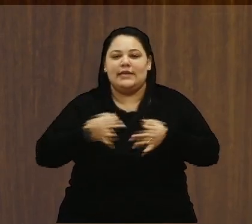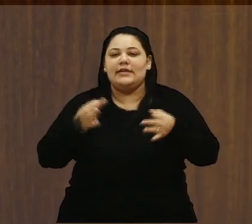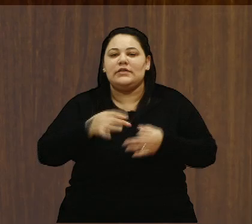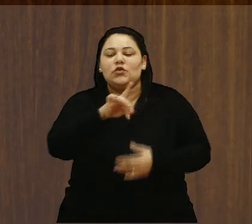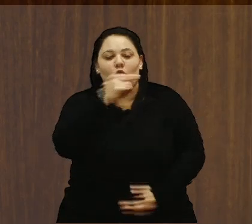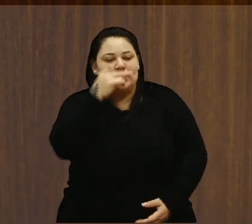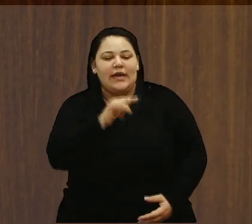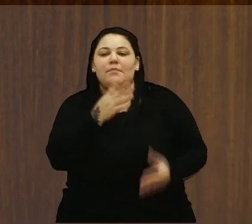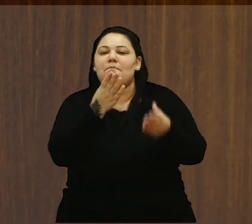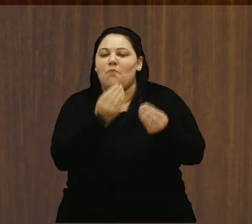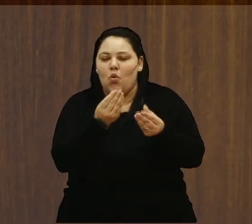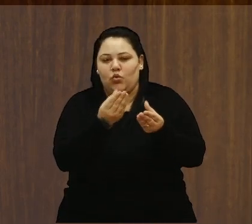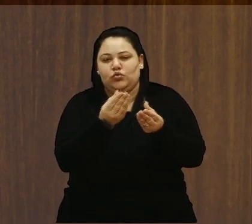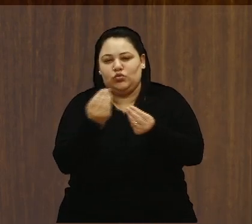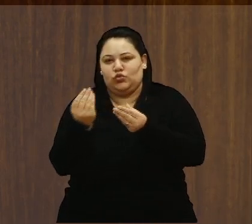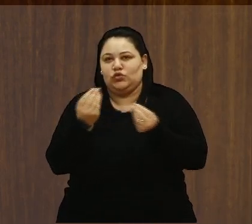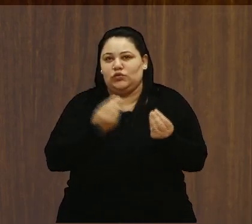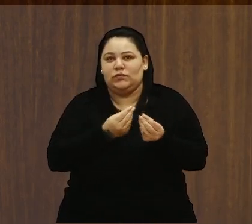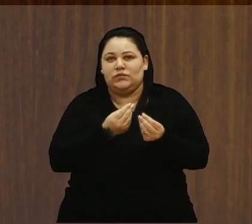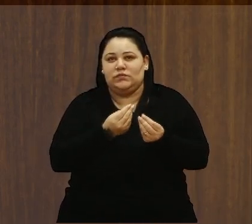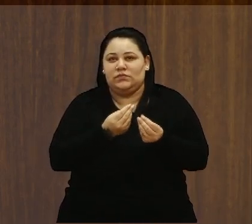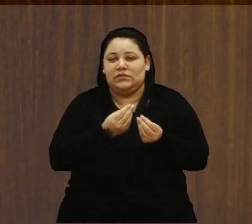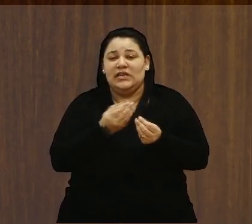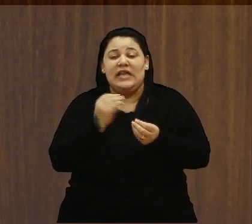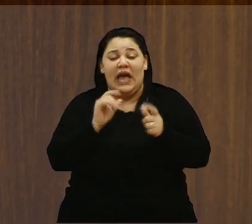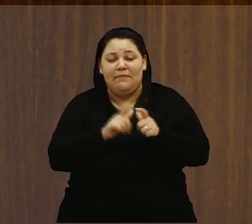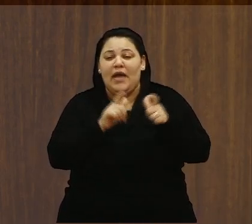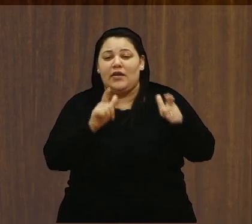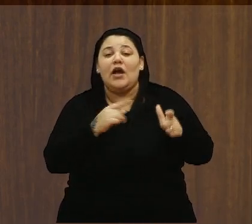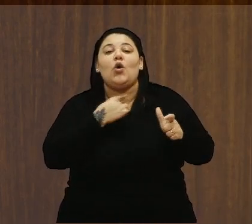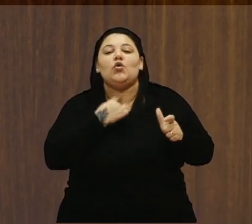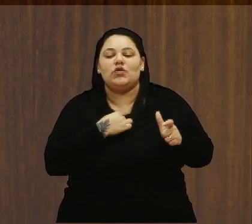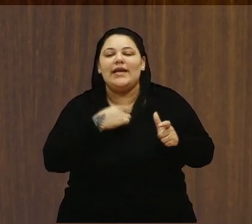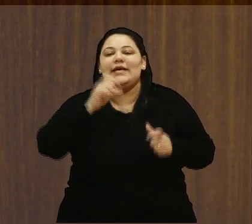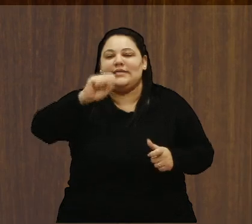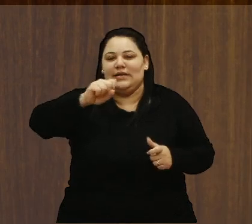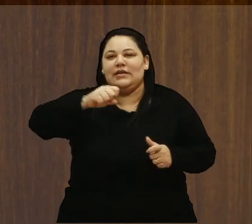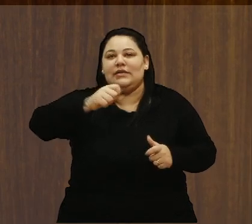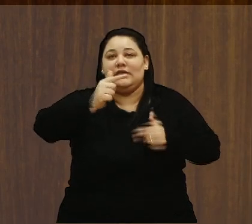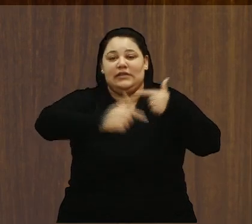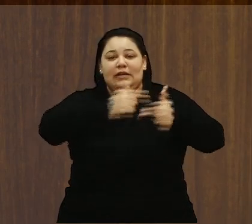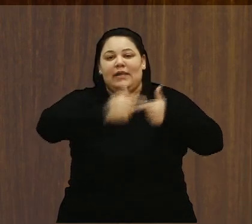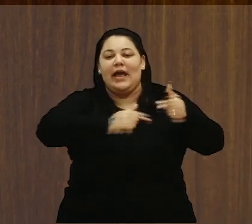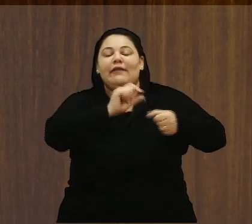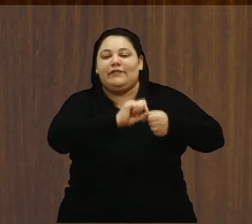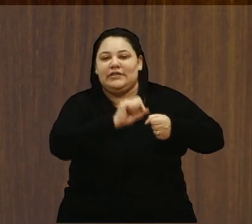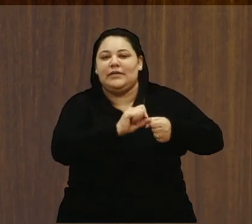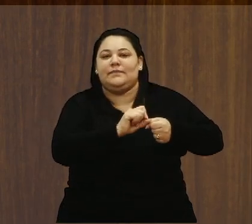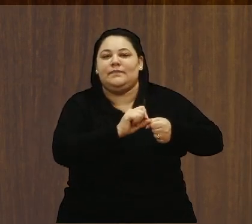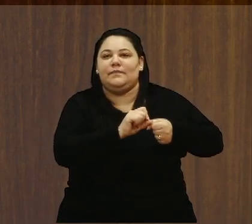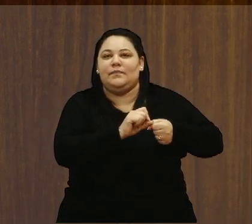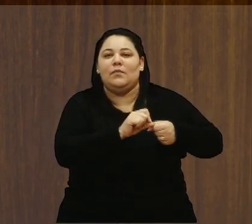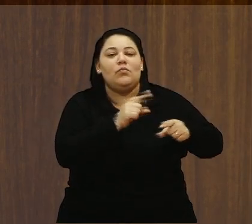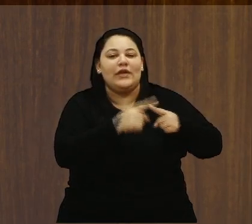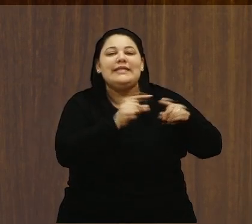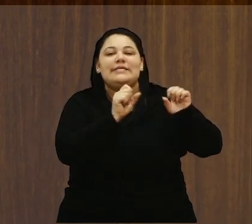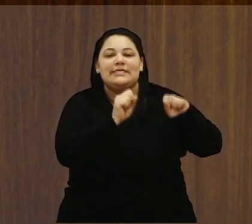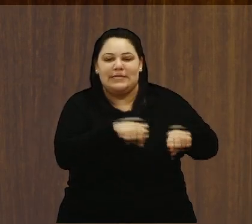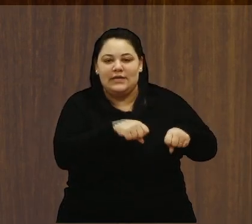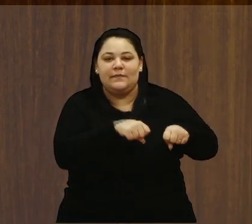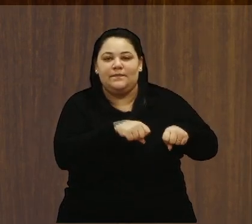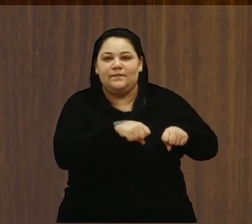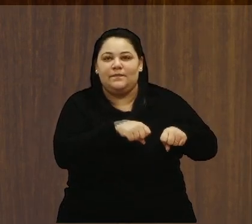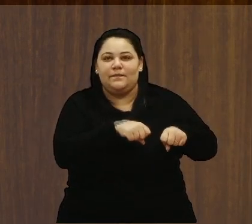consegue muitos, se não a maioria, que gostariam de realizar o trabalho. Porque sim, além de fazer